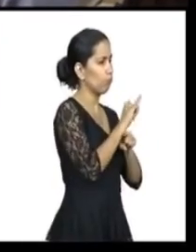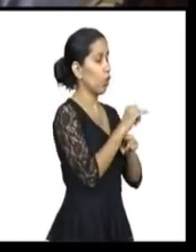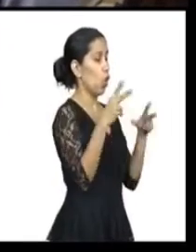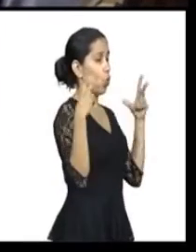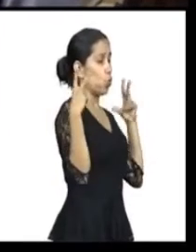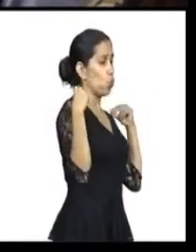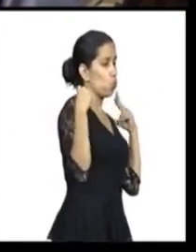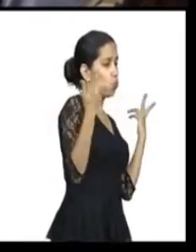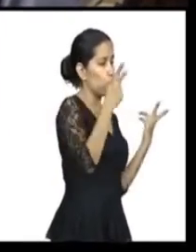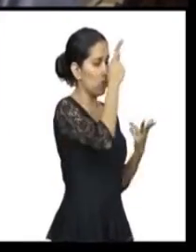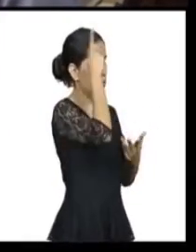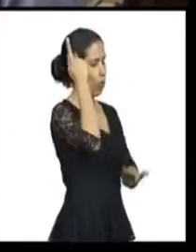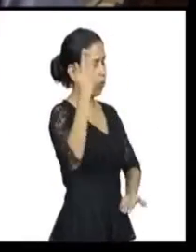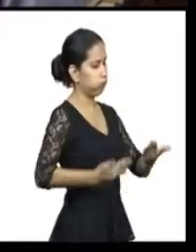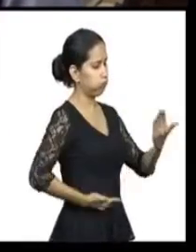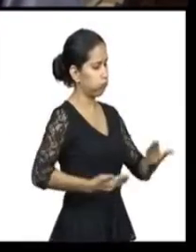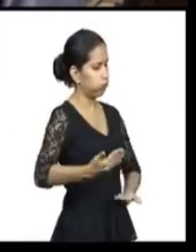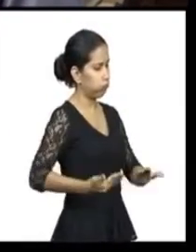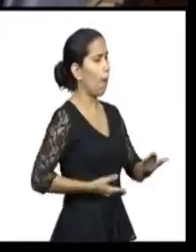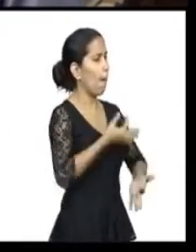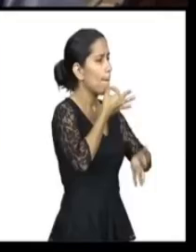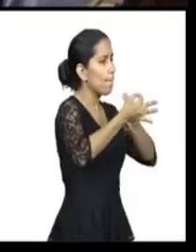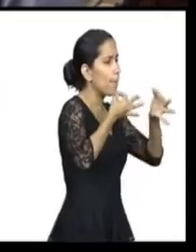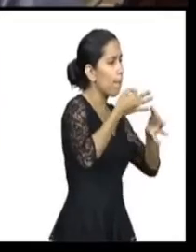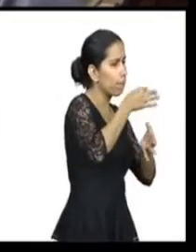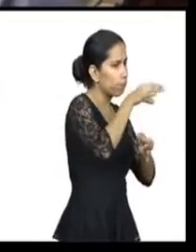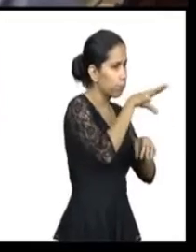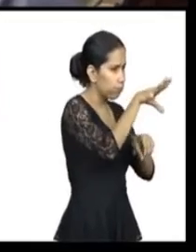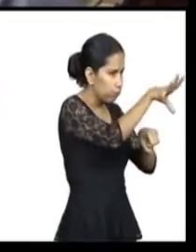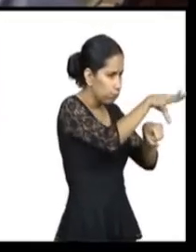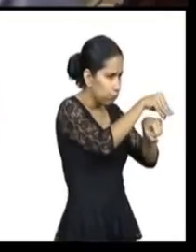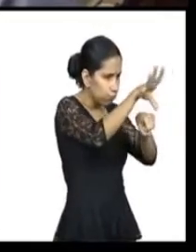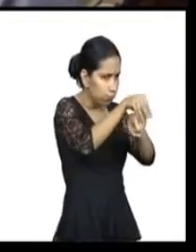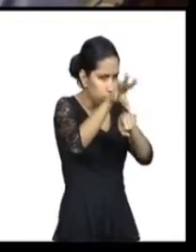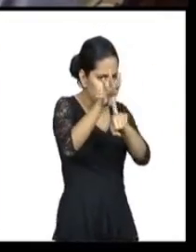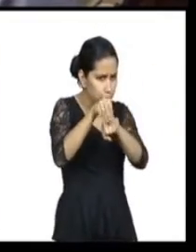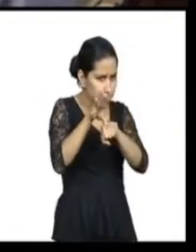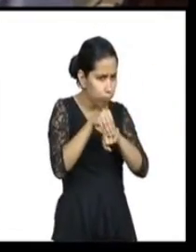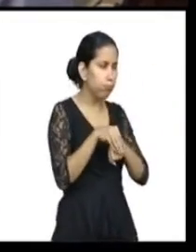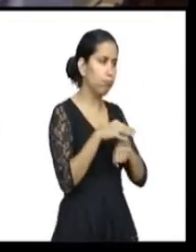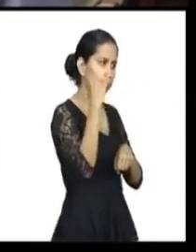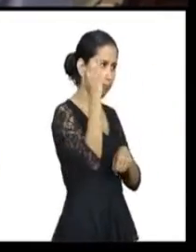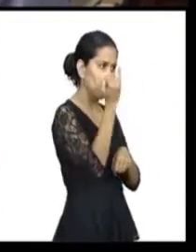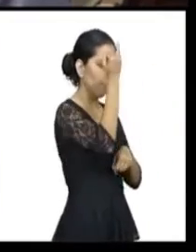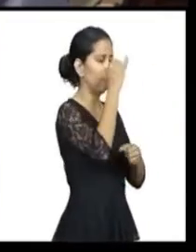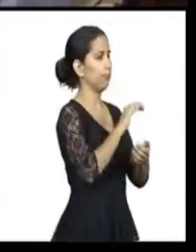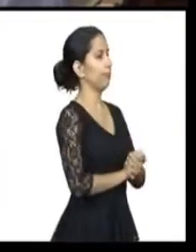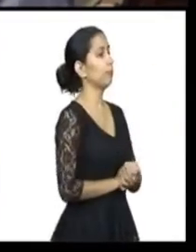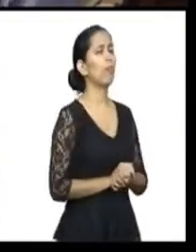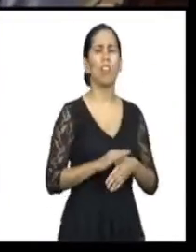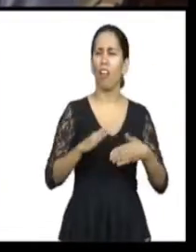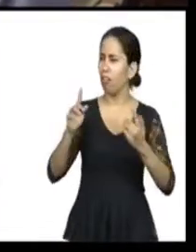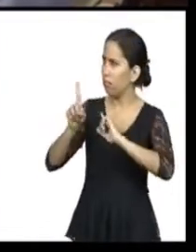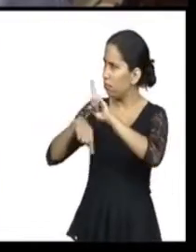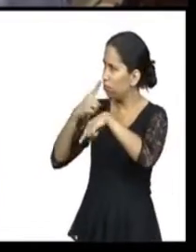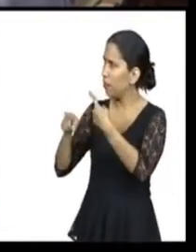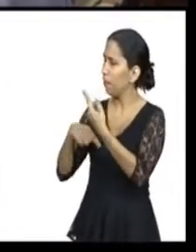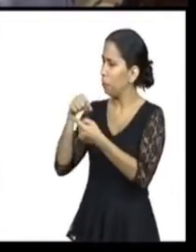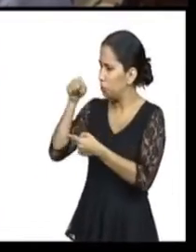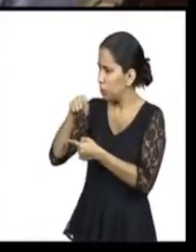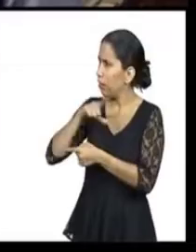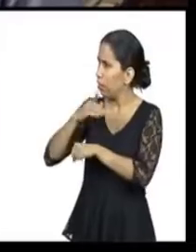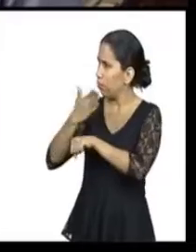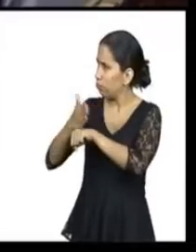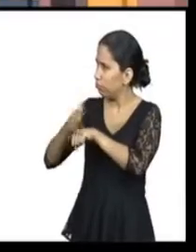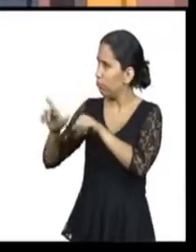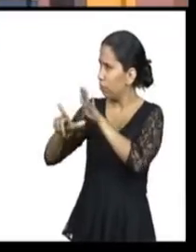operadores da mina também são ouvidos, porque a opinião deles é muito importante na formação do procedimento de segurança. Ou seja, depois desse procedimento também tem um